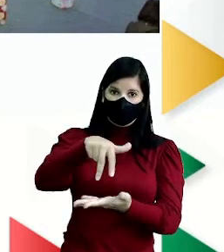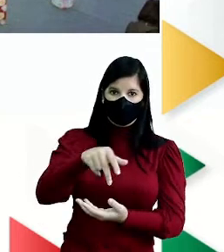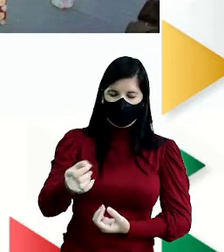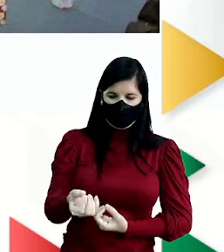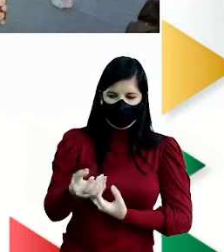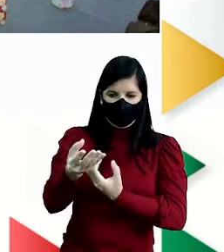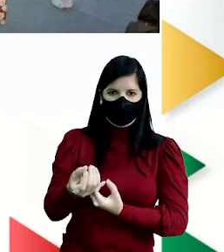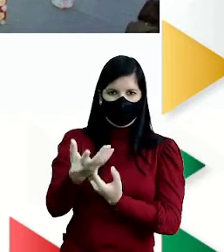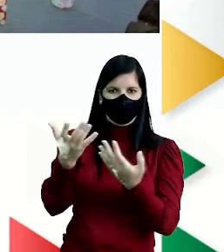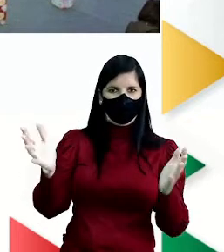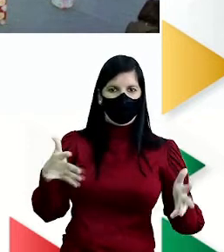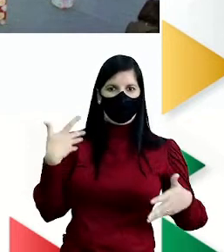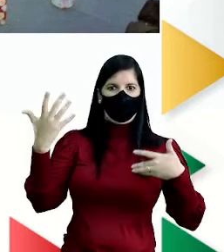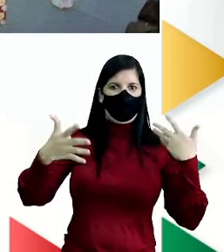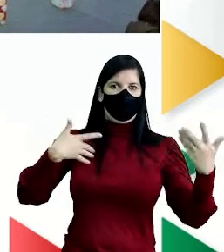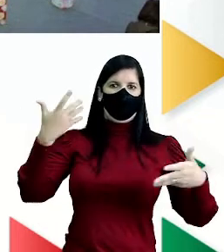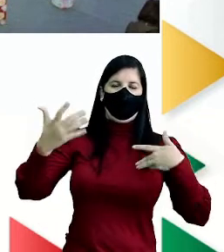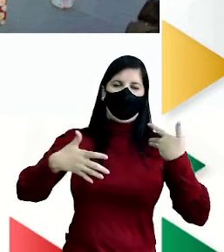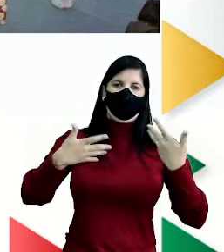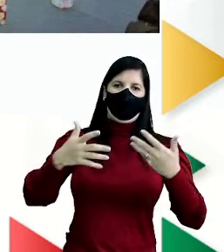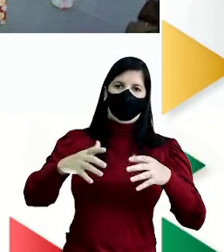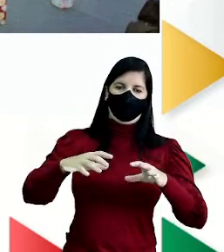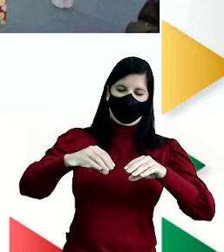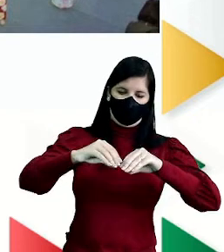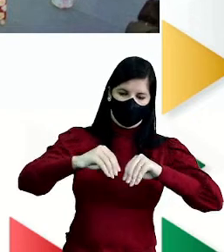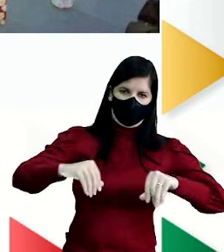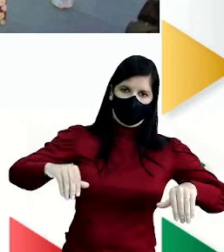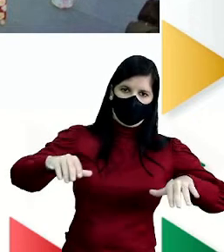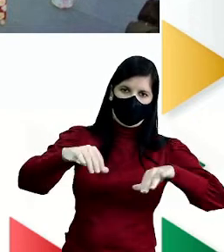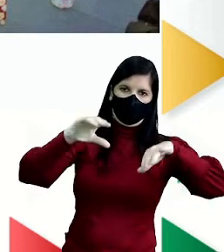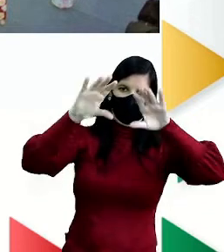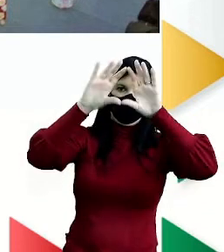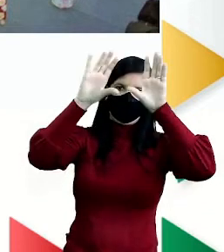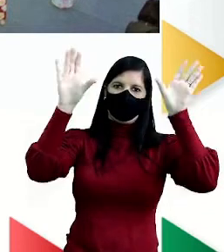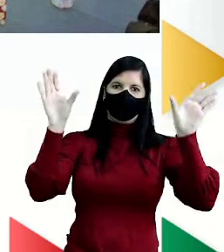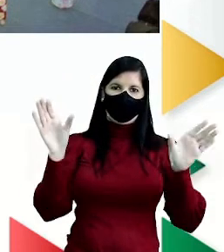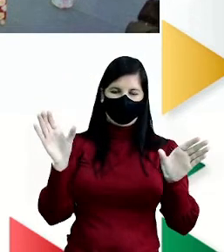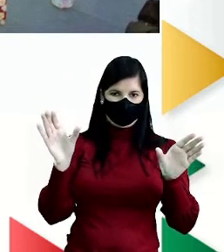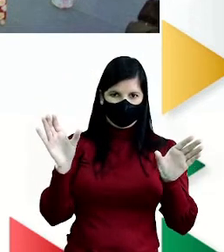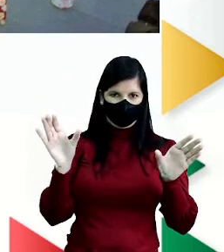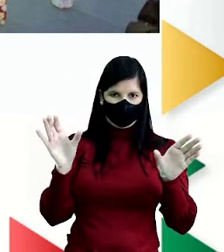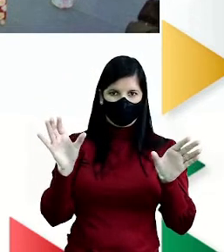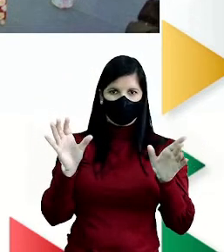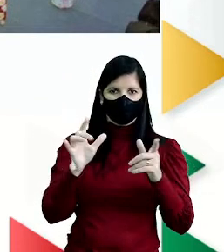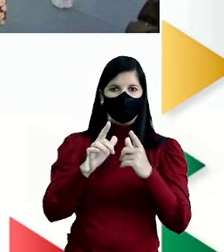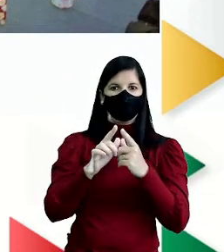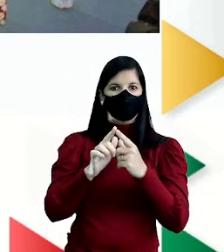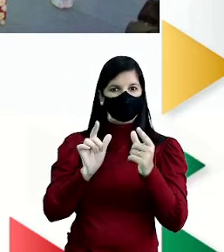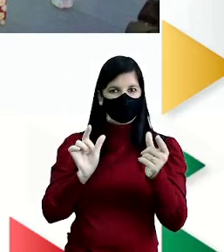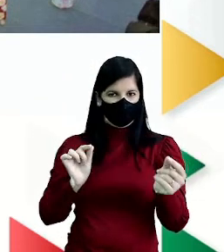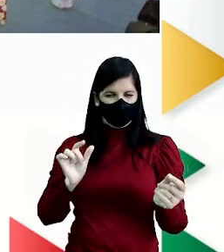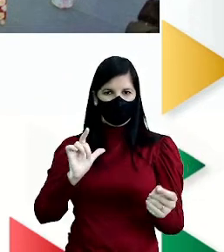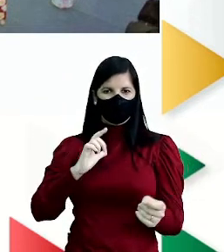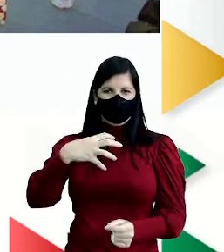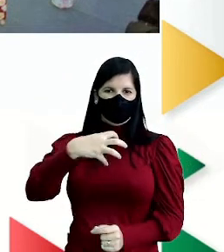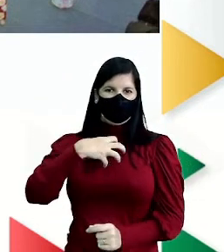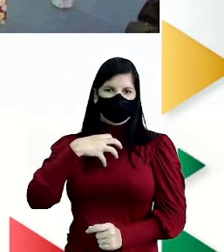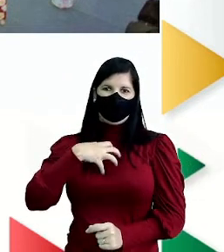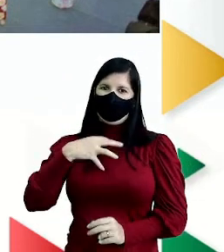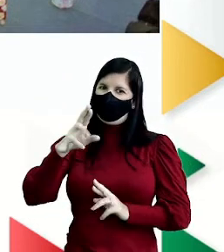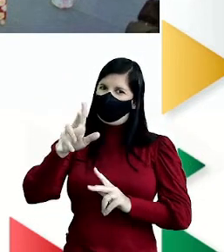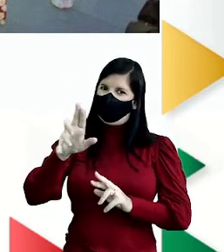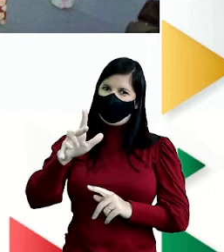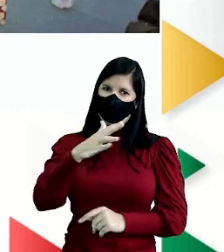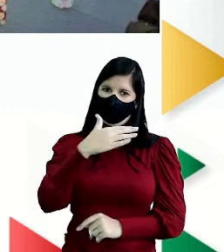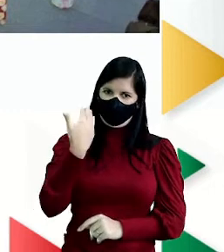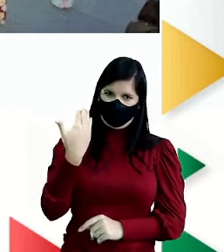paz entre a terra e o céu. Dizem até, né, que assim, no Japão ele já tem um sentimento diferente com a morte, né? A